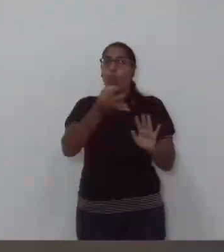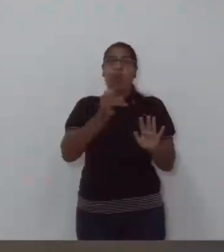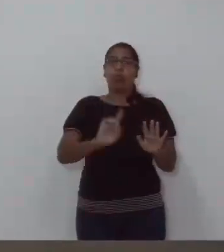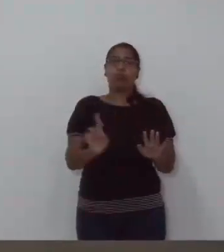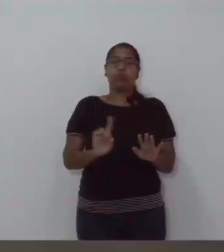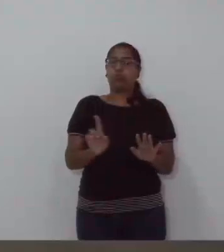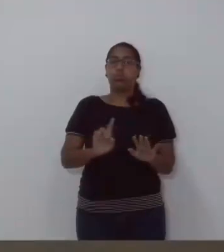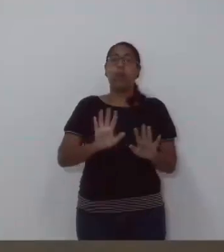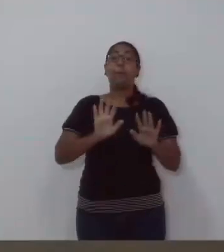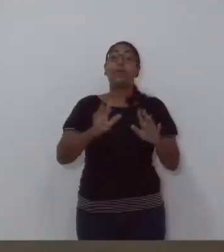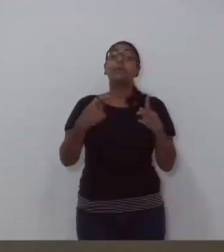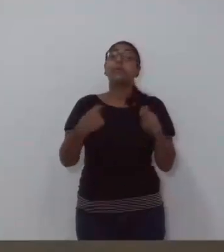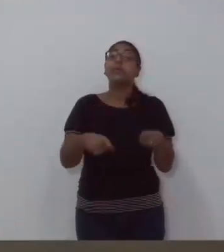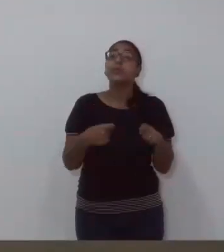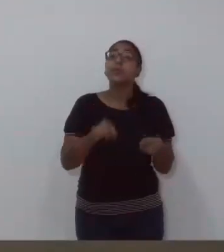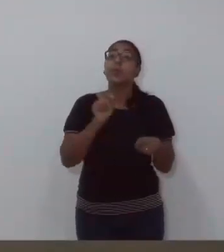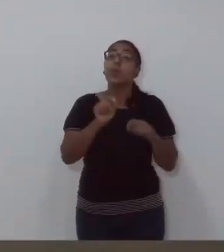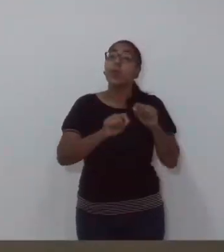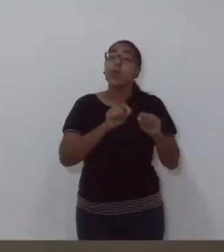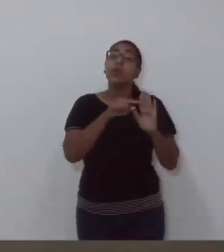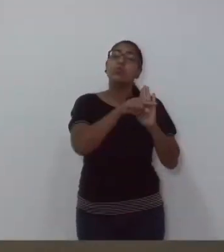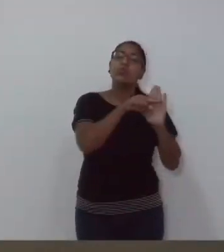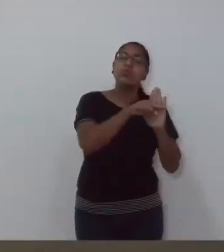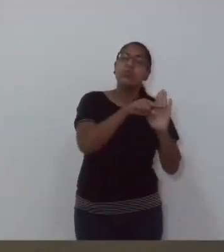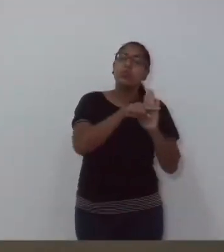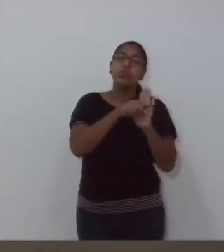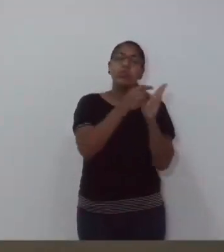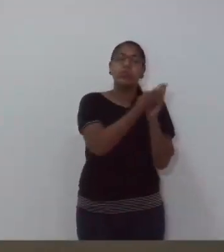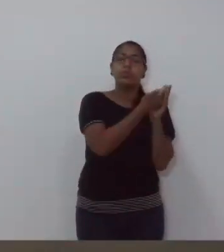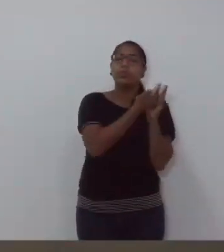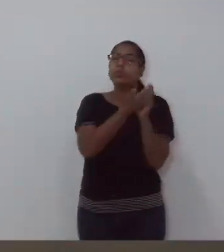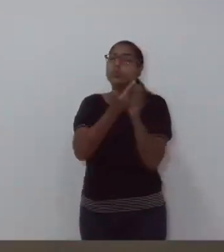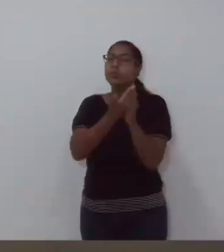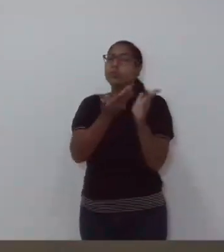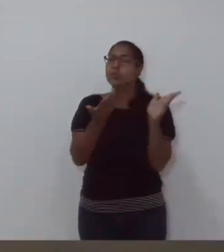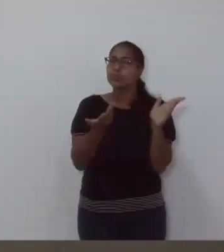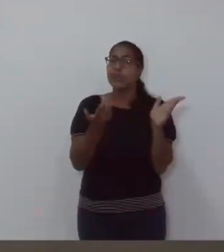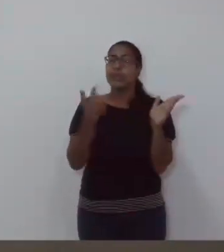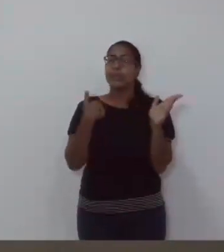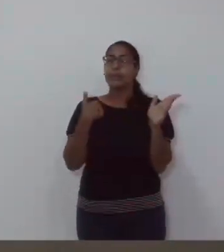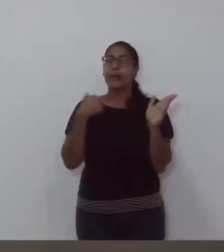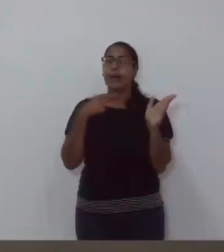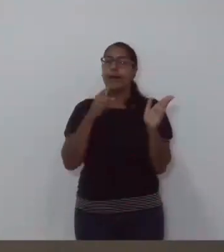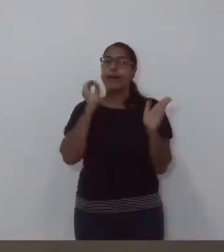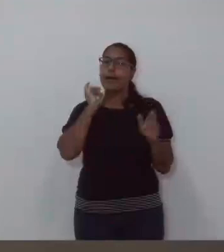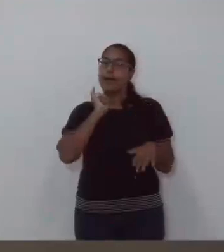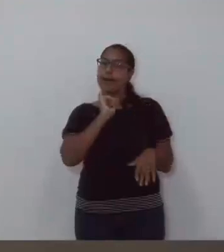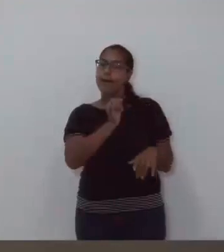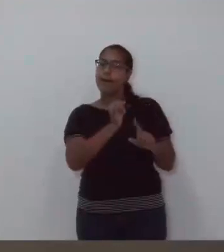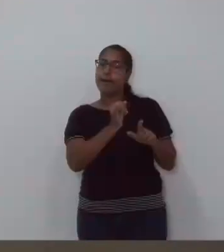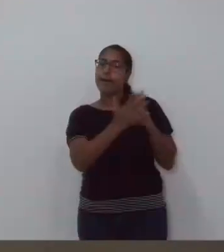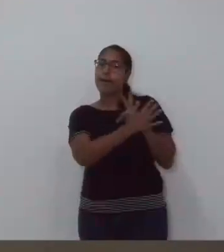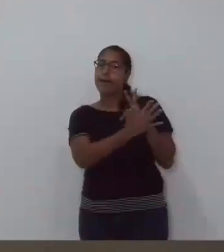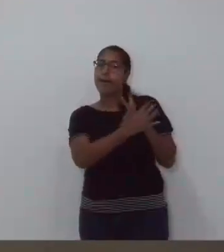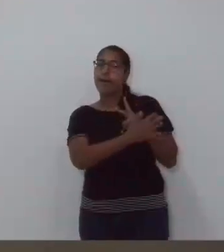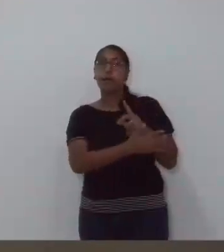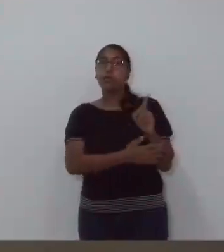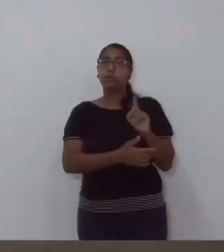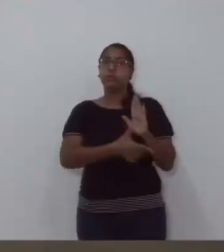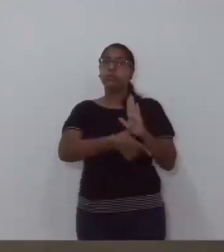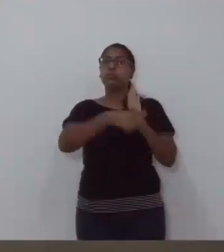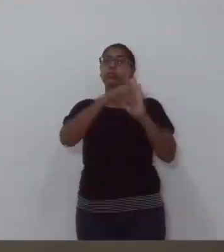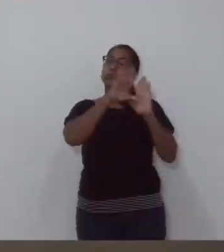e sempre ter a cautela de antes de levantar uma suspeita tão séria, a gente verificar isso. Né? Claro que tem